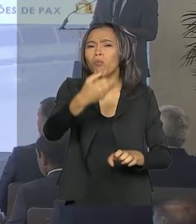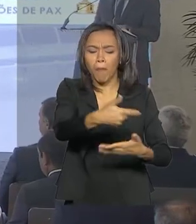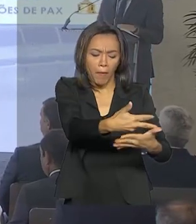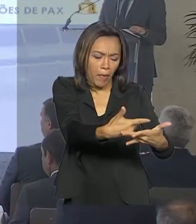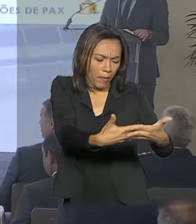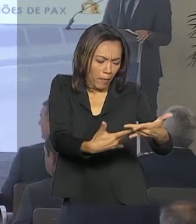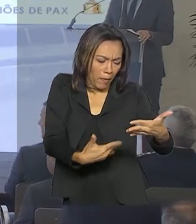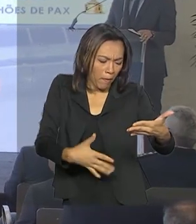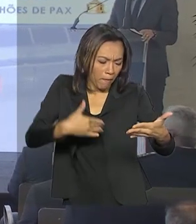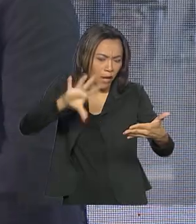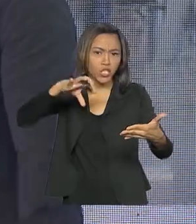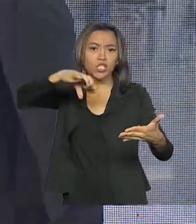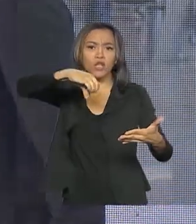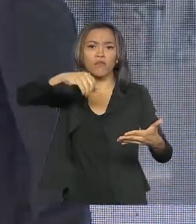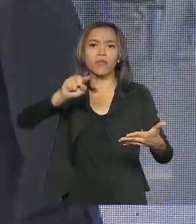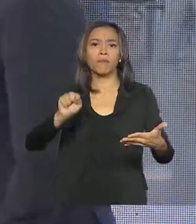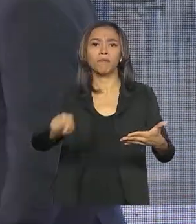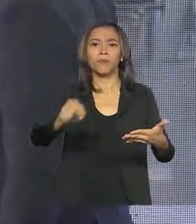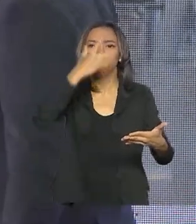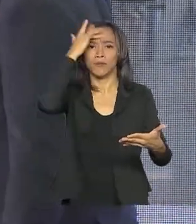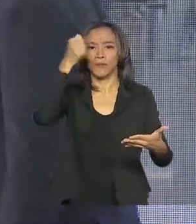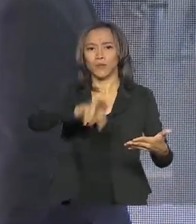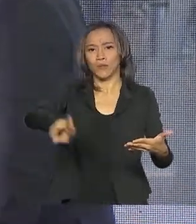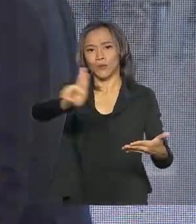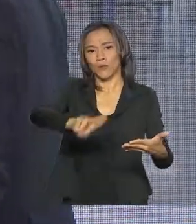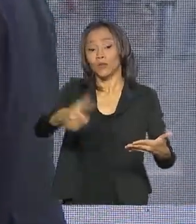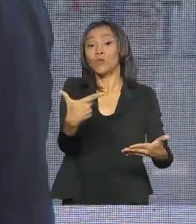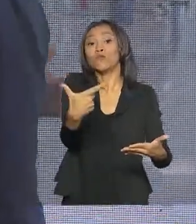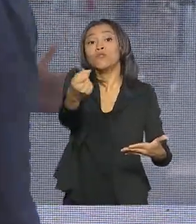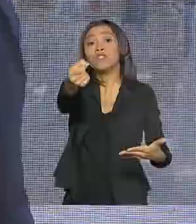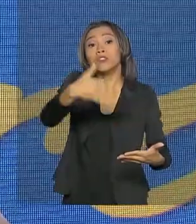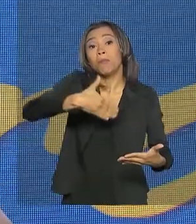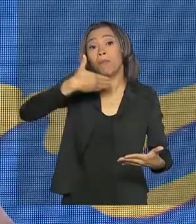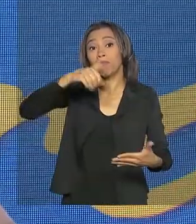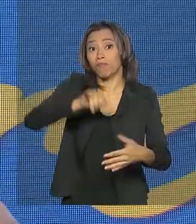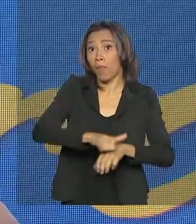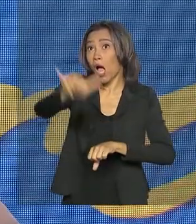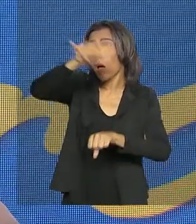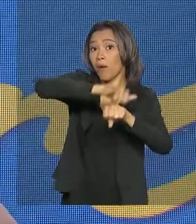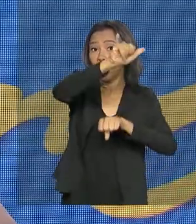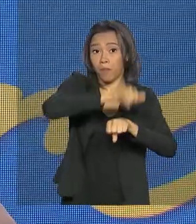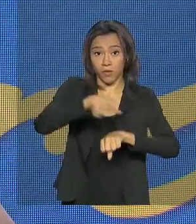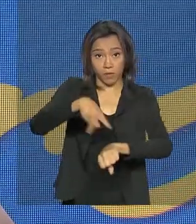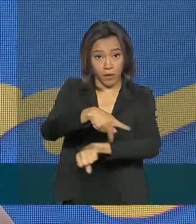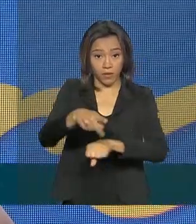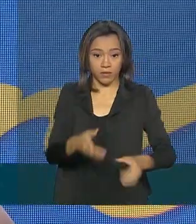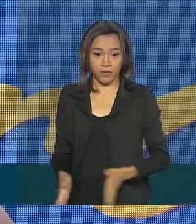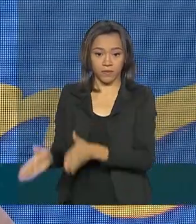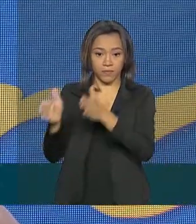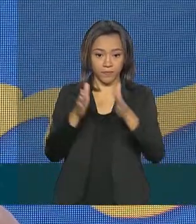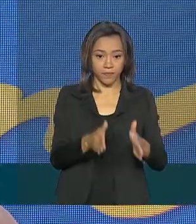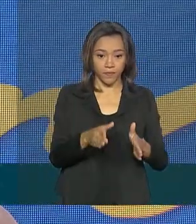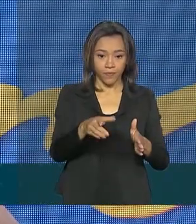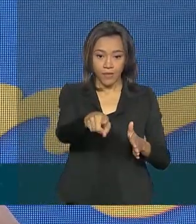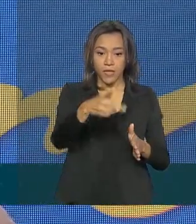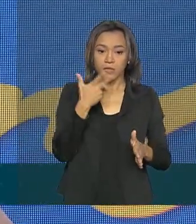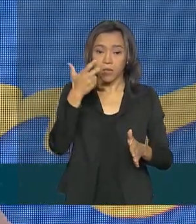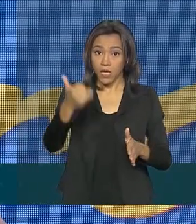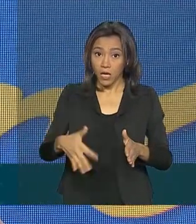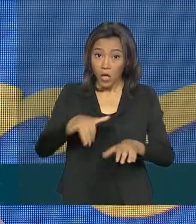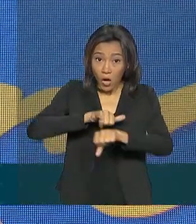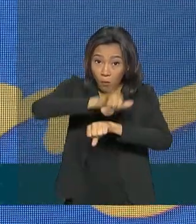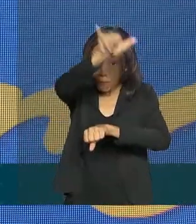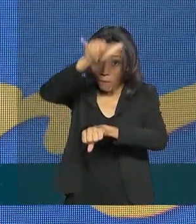90 mil usuários dos 20 maiores aeroportos do país. Nossos aeroportos não ficam devendo em nada. Os melhores